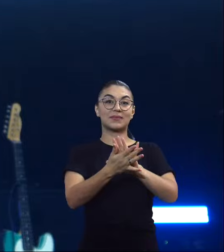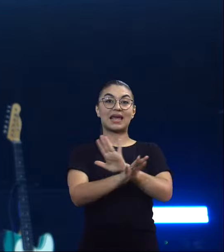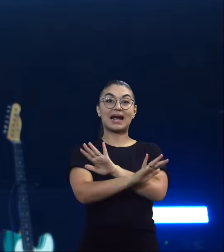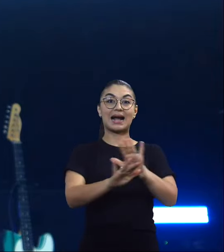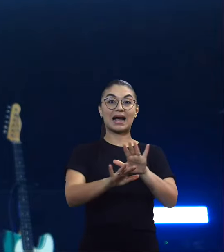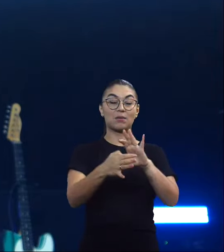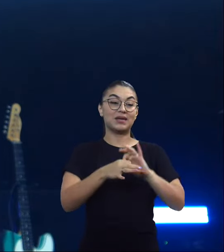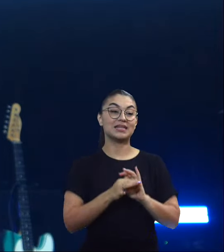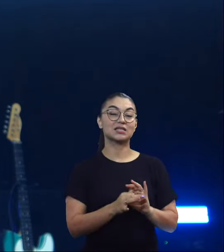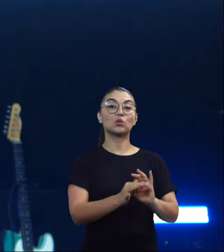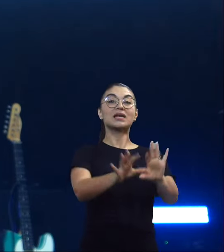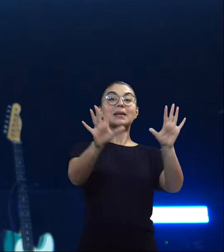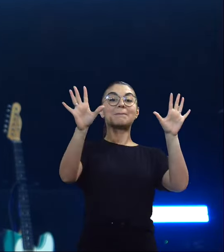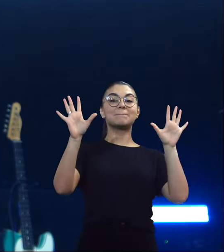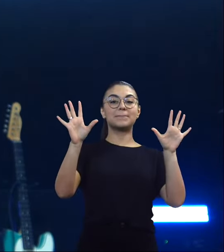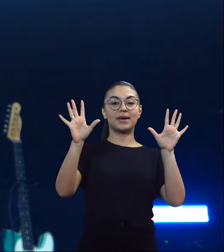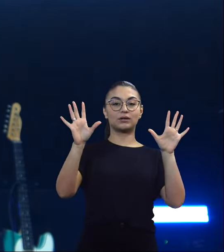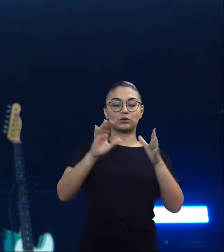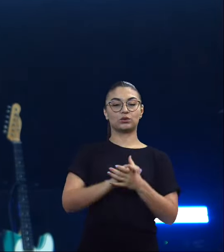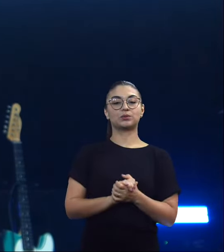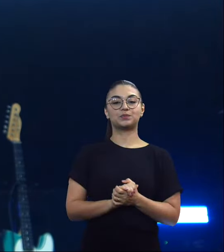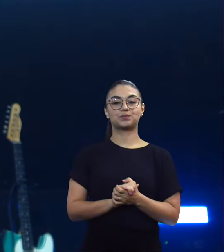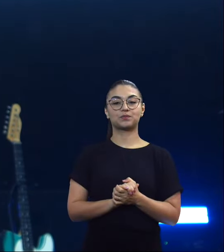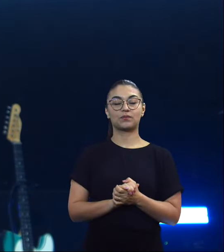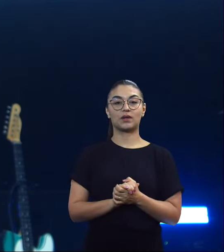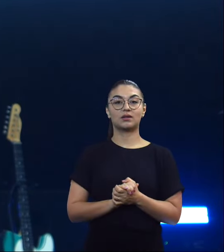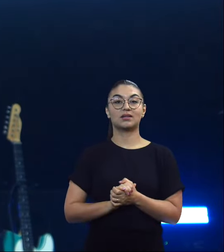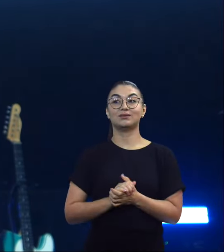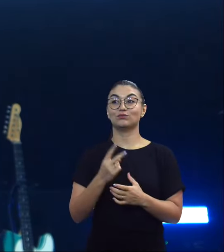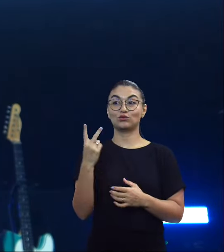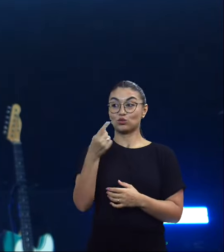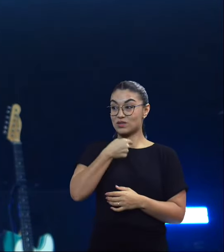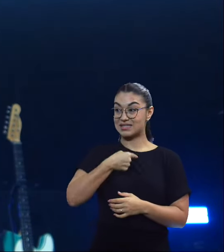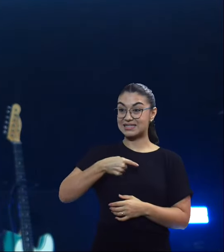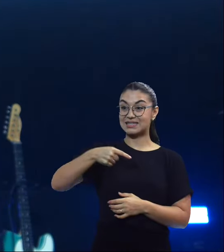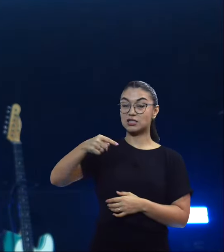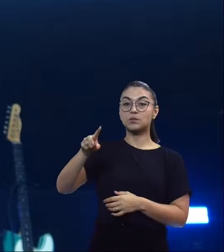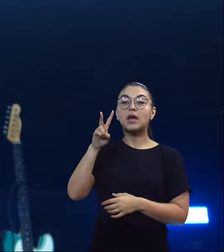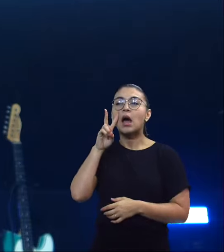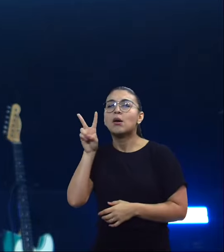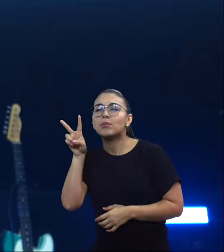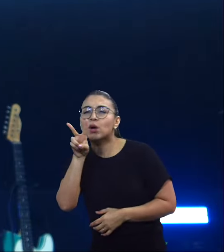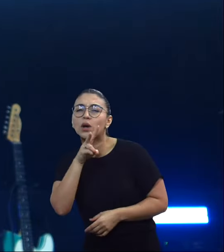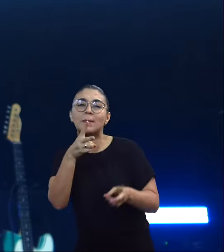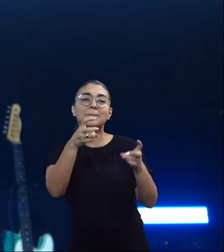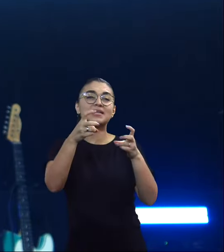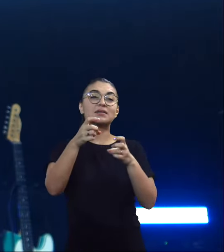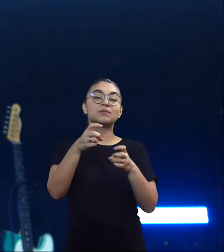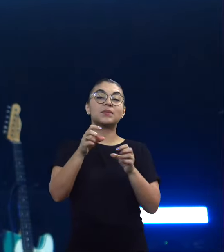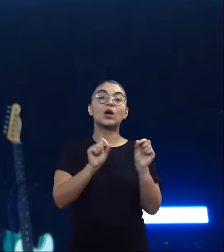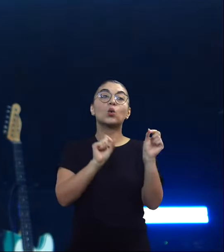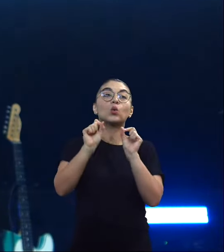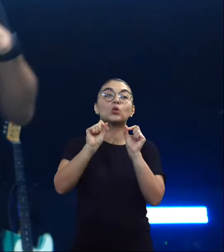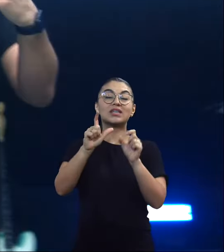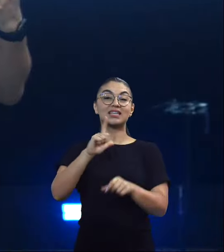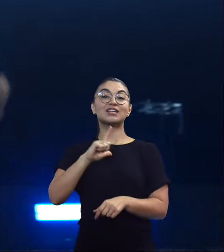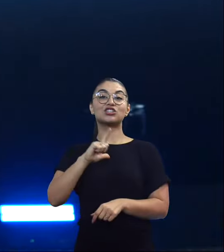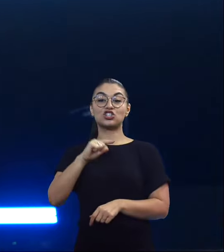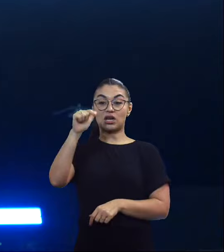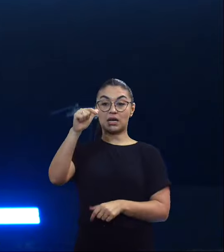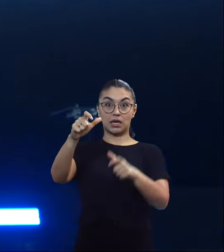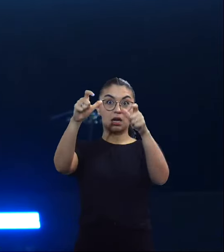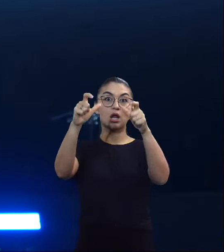terra prometida, eles enviam 12 espias para espiar a terra, perceber e ver o que estava naquele lugar, porque antes